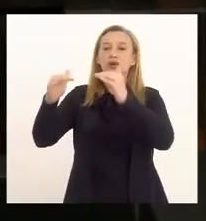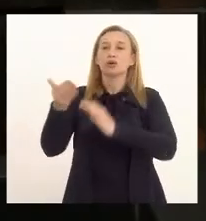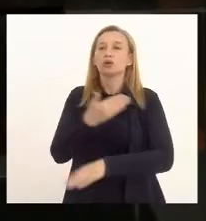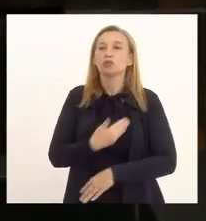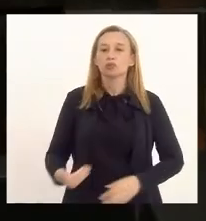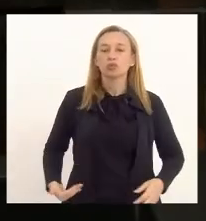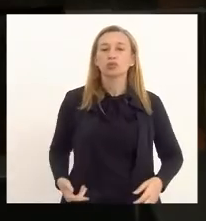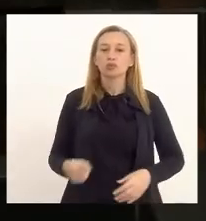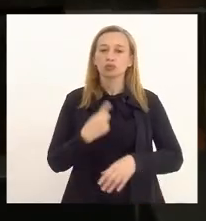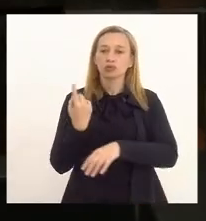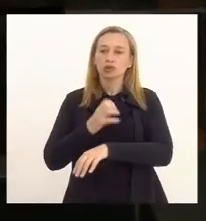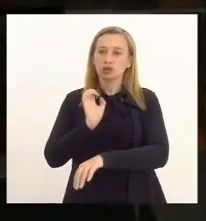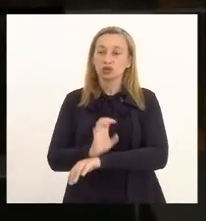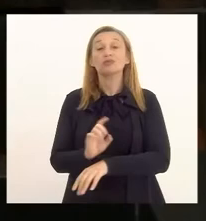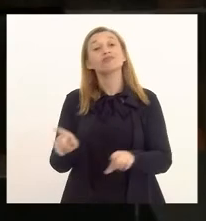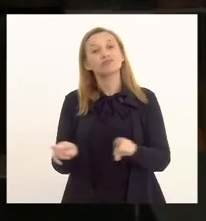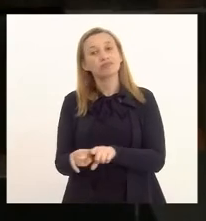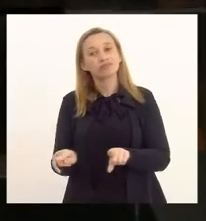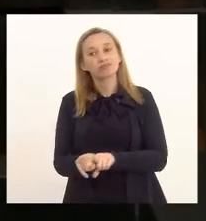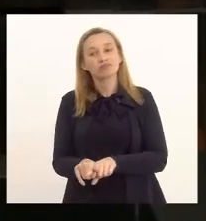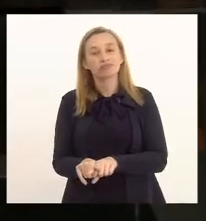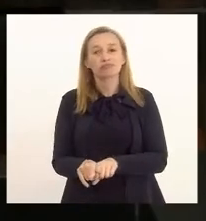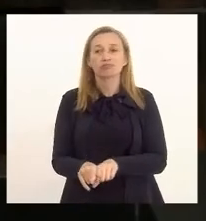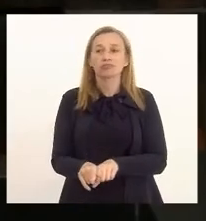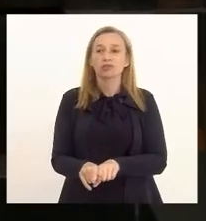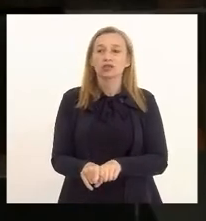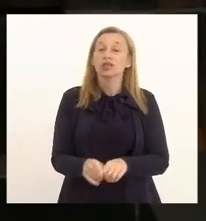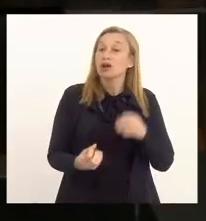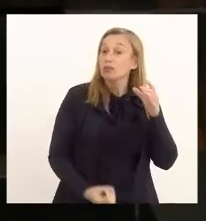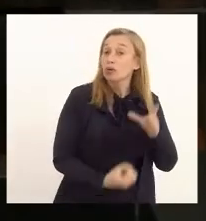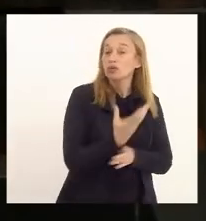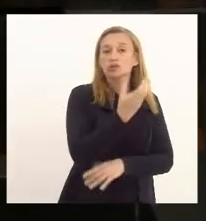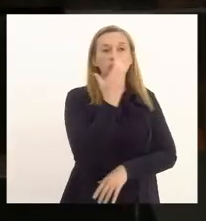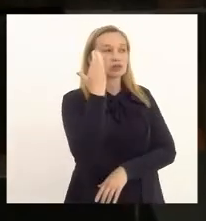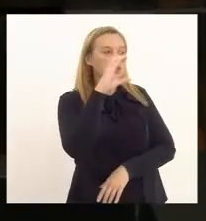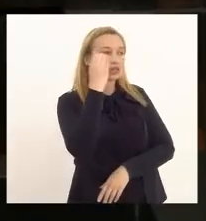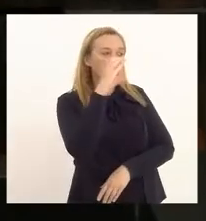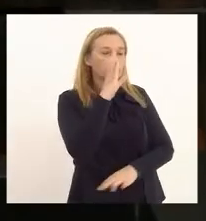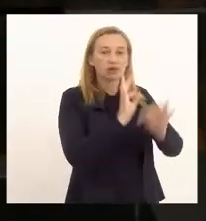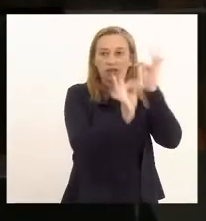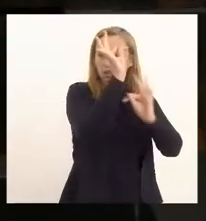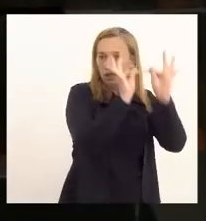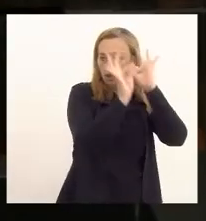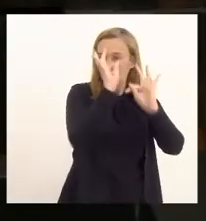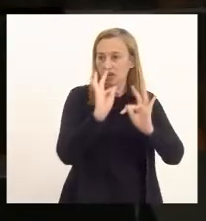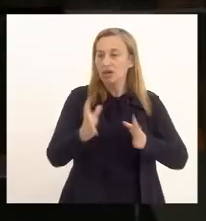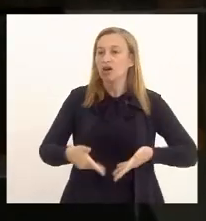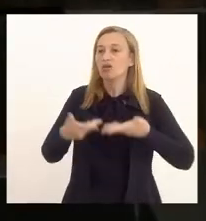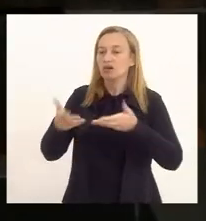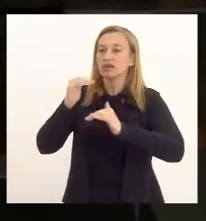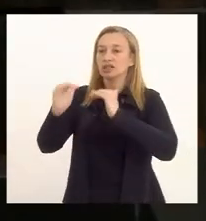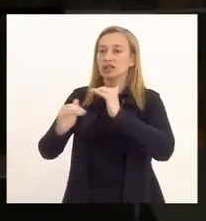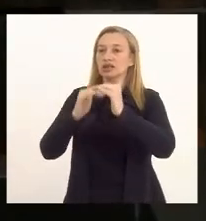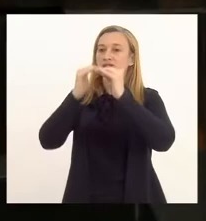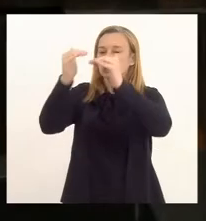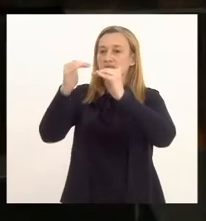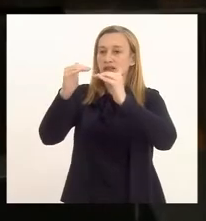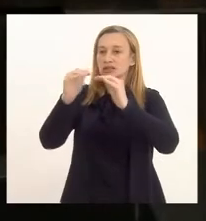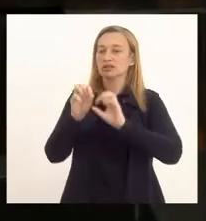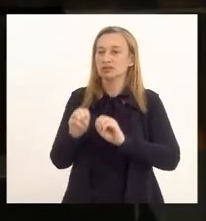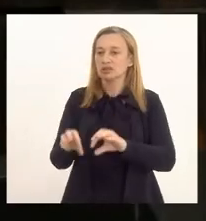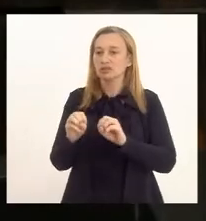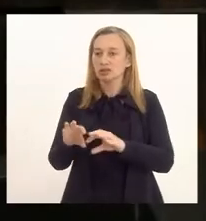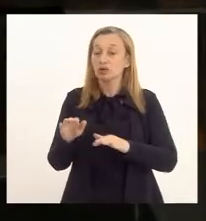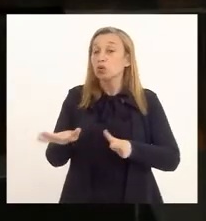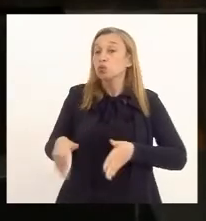nosso estado e na pactuação entre a produção científica, tecnológica, a oferta de ensino superior e os arranjos